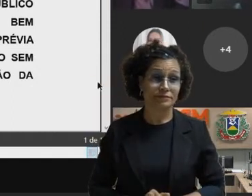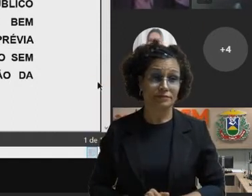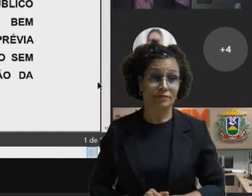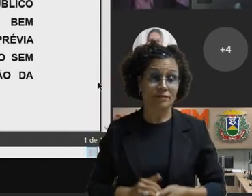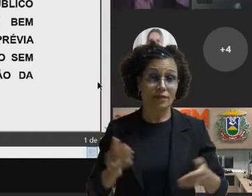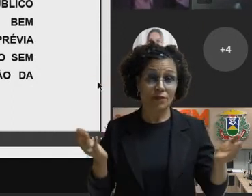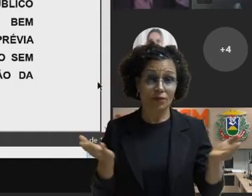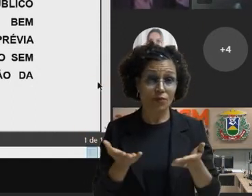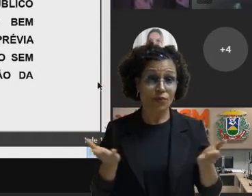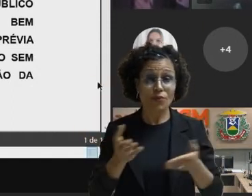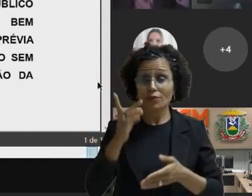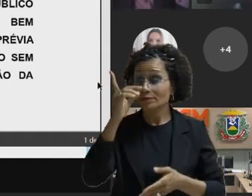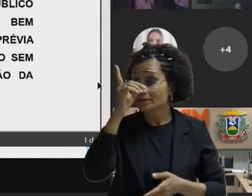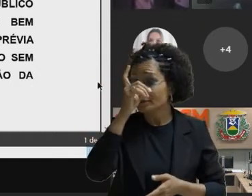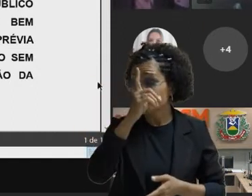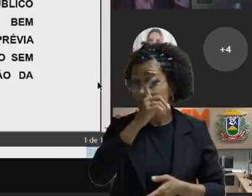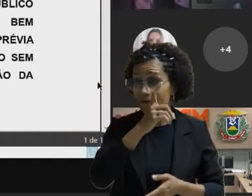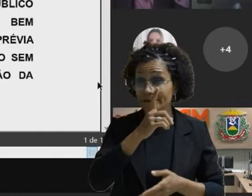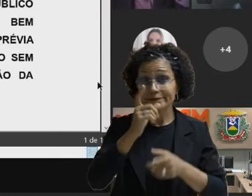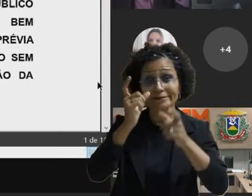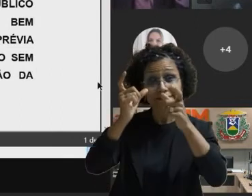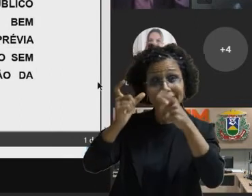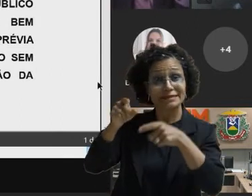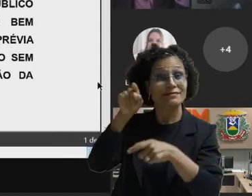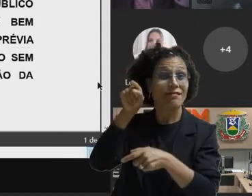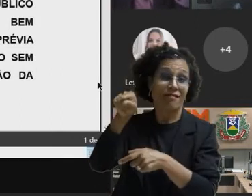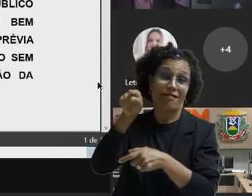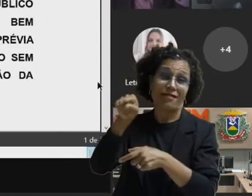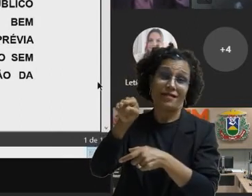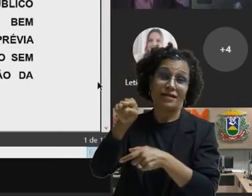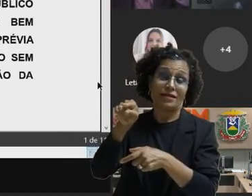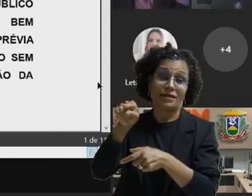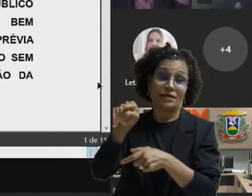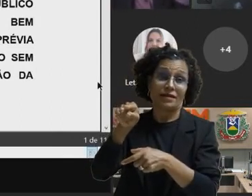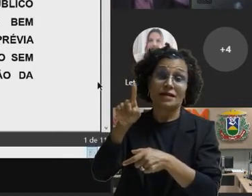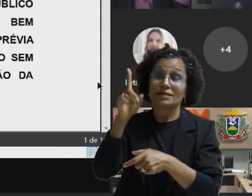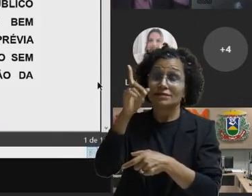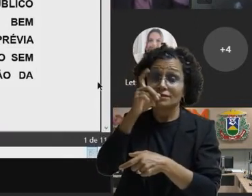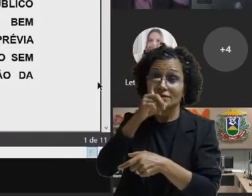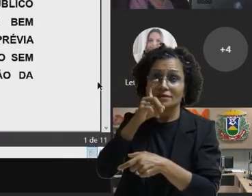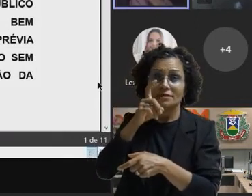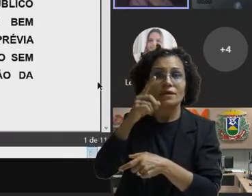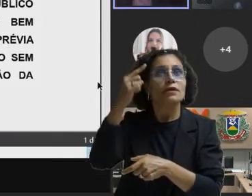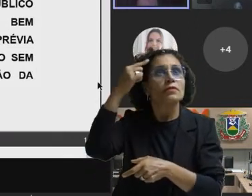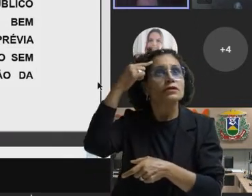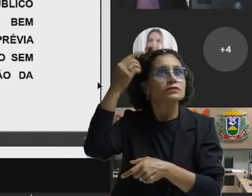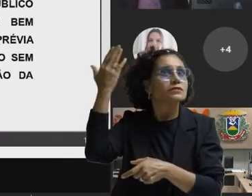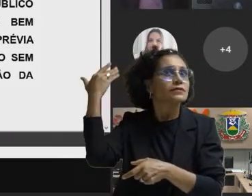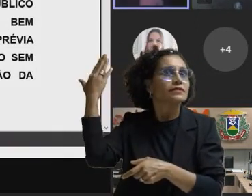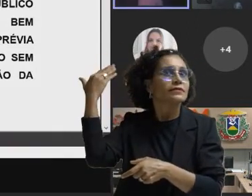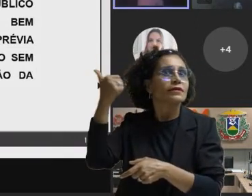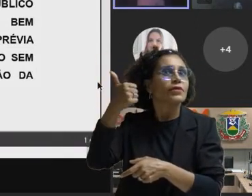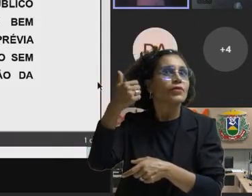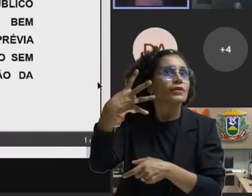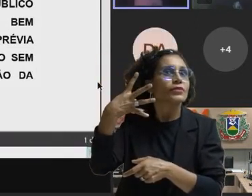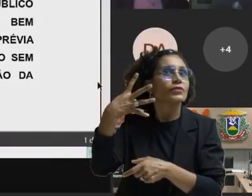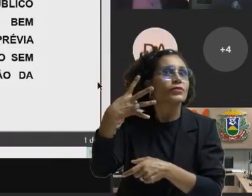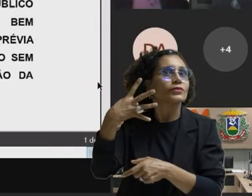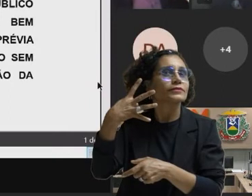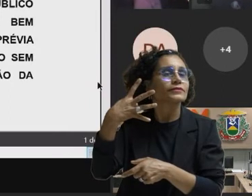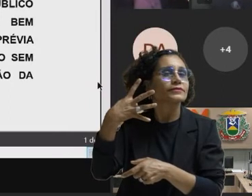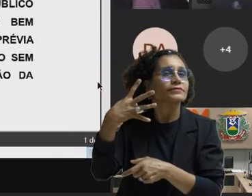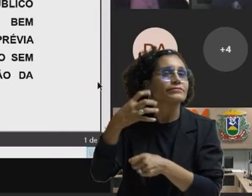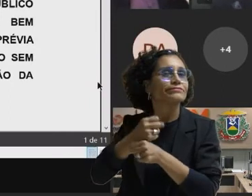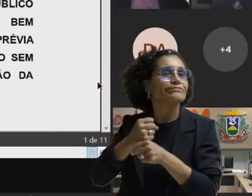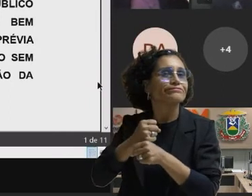é muito difícil aquela região. Imagine há 14 anos atrás. Isso me preocupa porque se